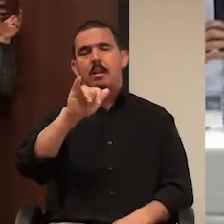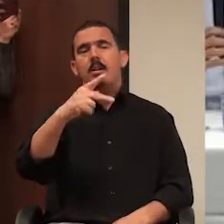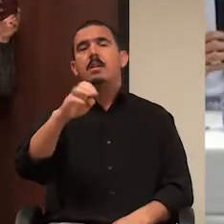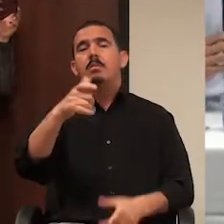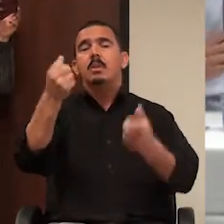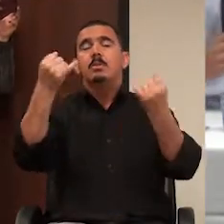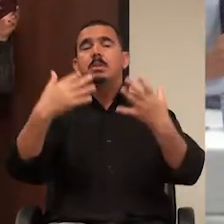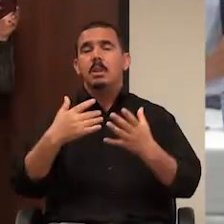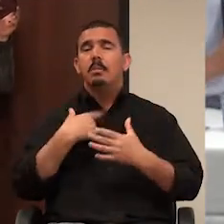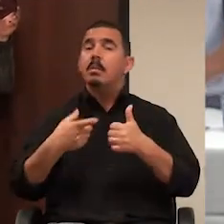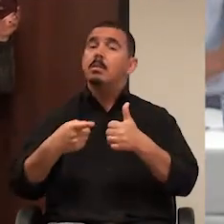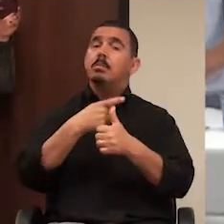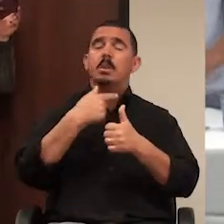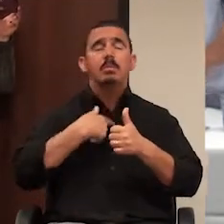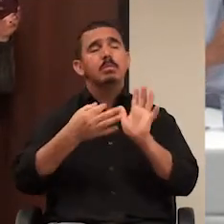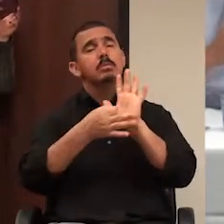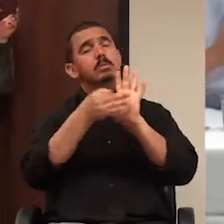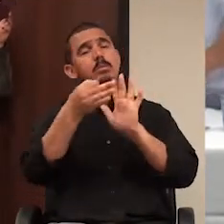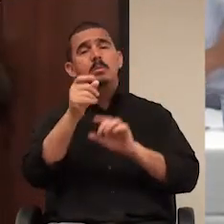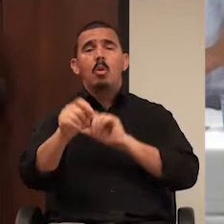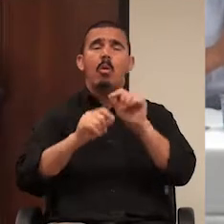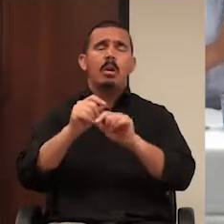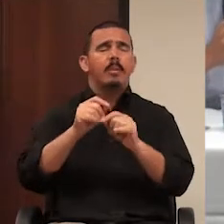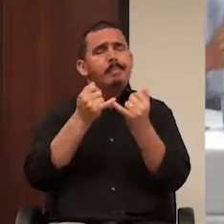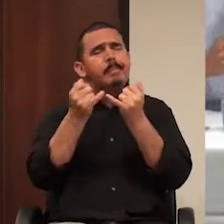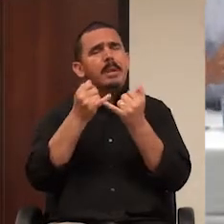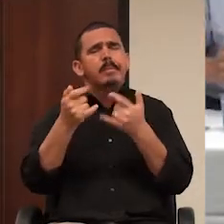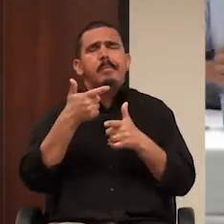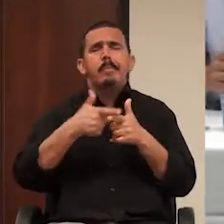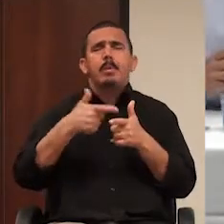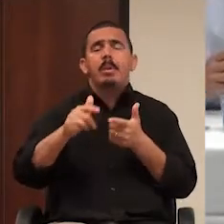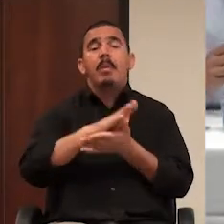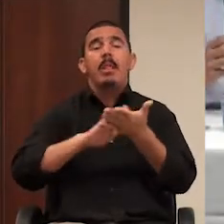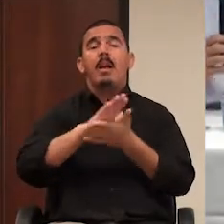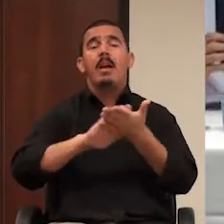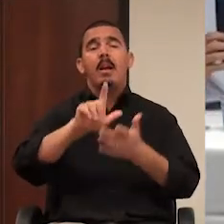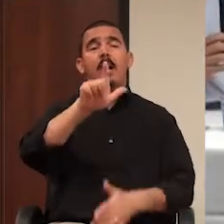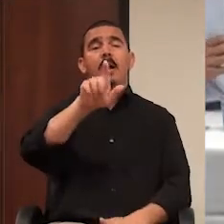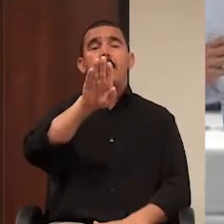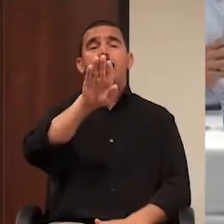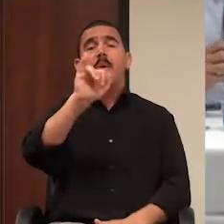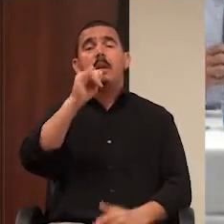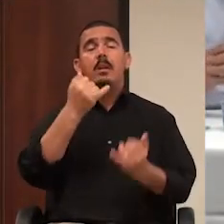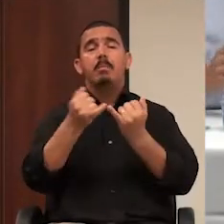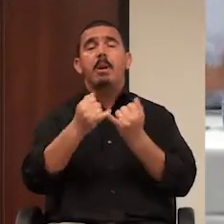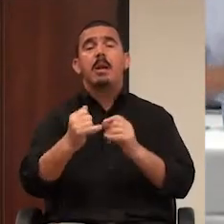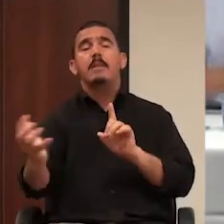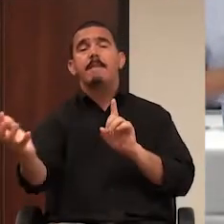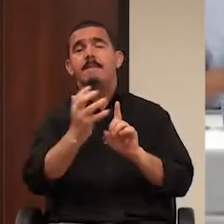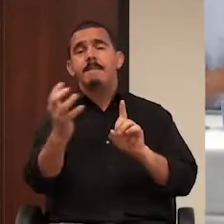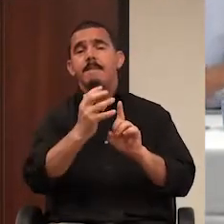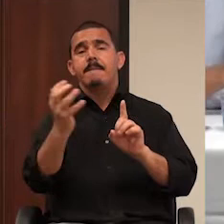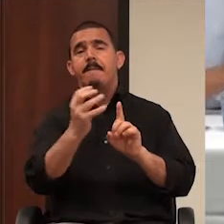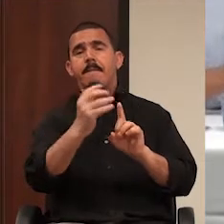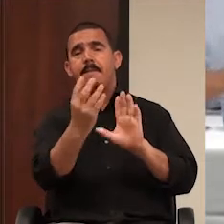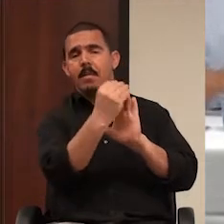Eu vou mencionar como se não tivesse problema nenhum de relação e como se a Lei Brasileira de Inclusão estivesse influenciando ou pudesse influenciar totalmente